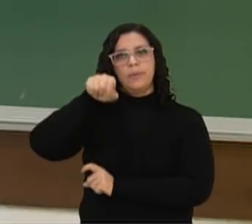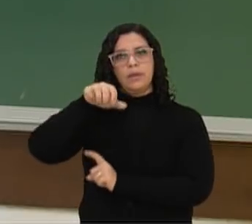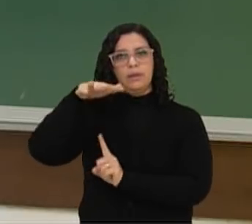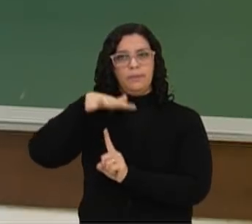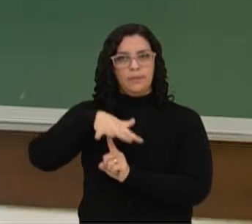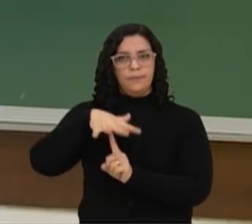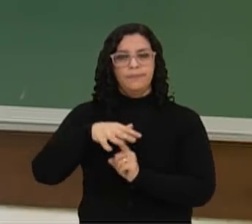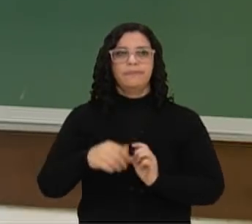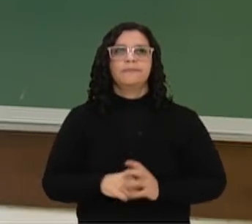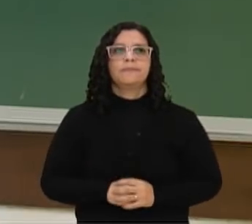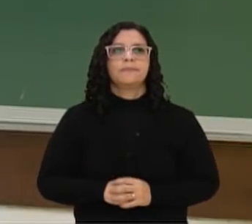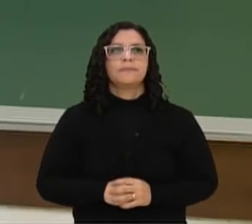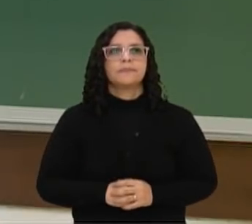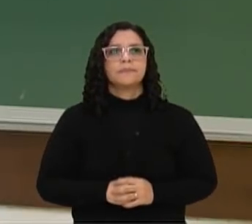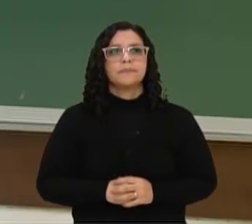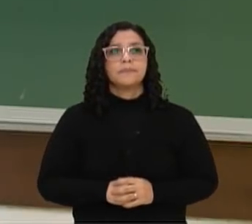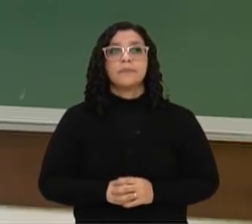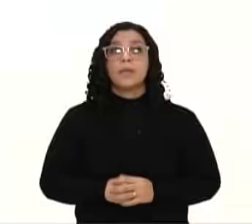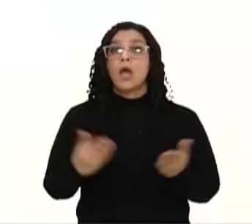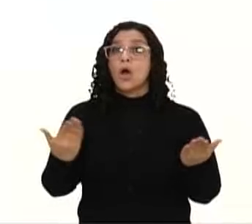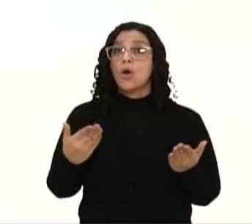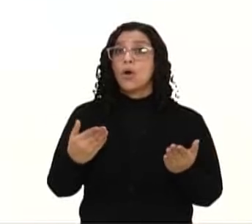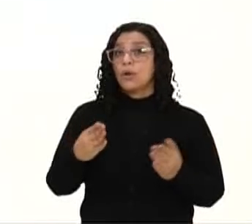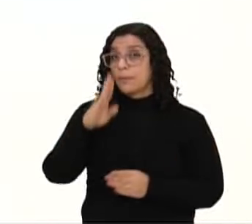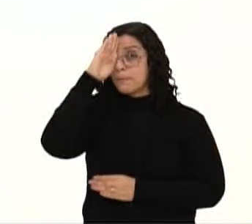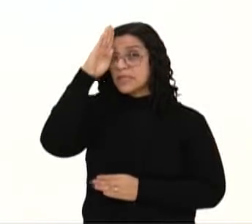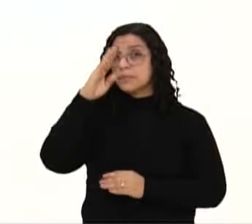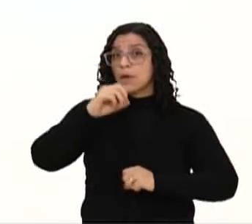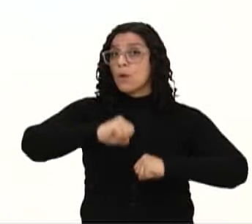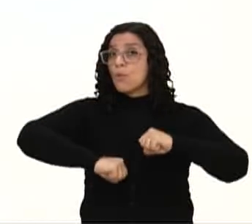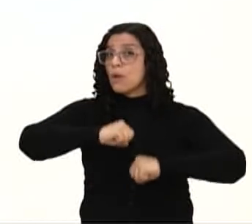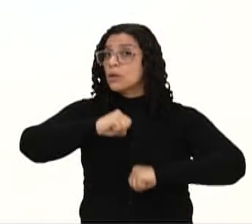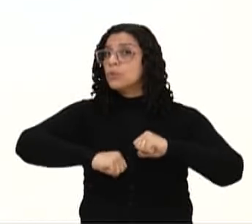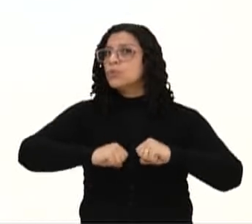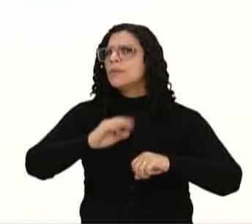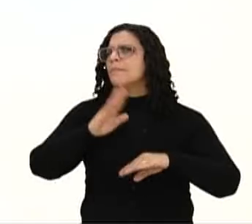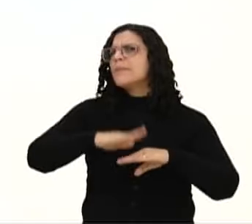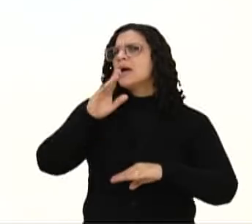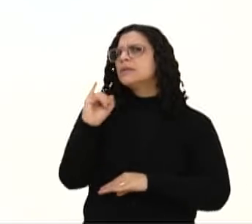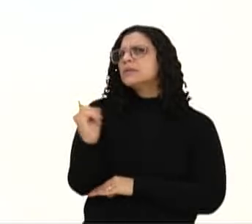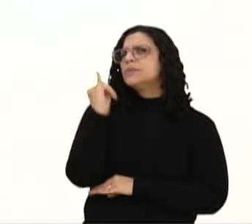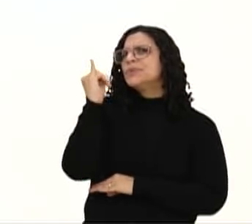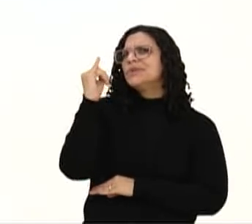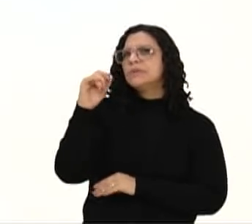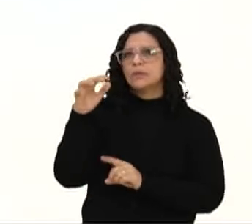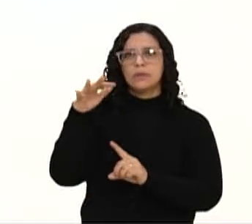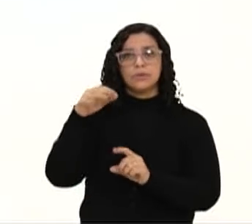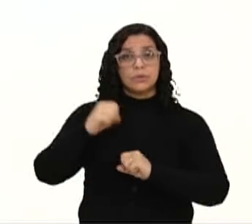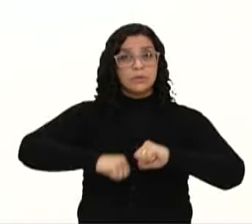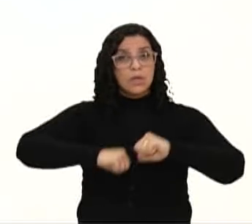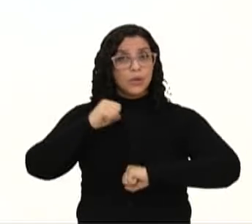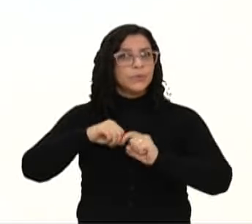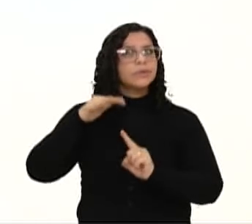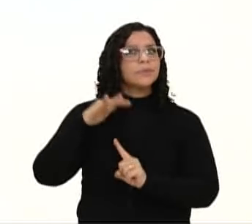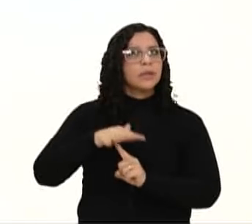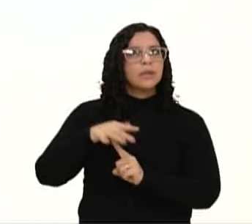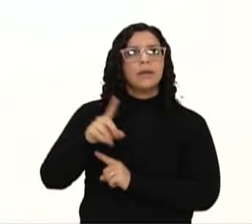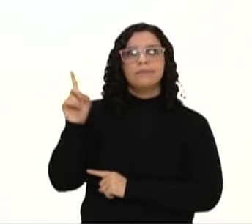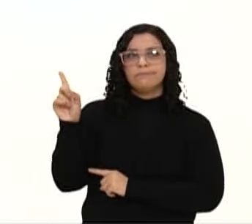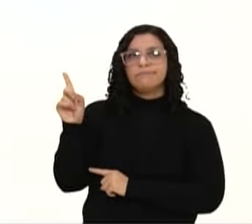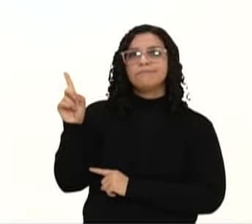Paraná. O carro-chefe da indústria, qual é? O que é mais importante quando eu falo da indústria